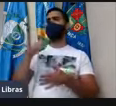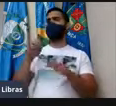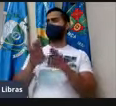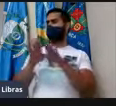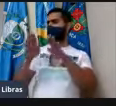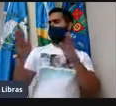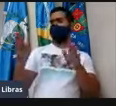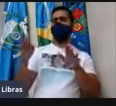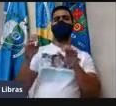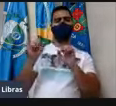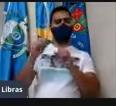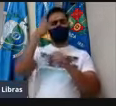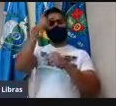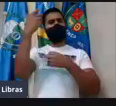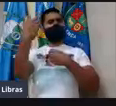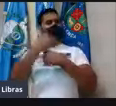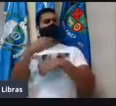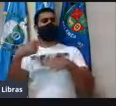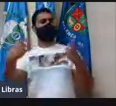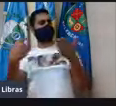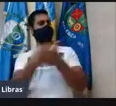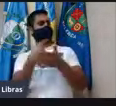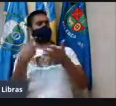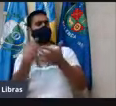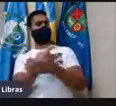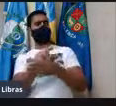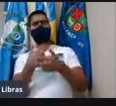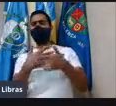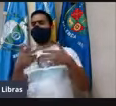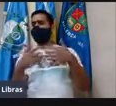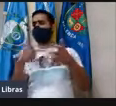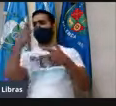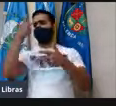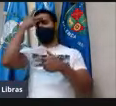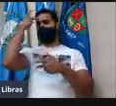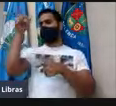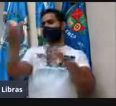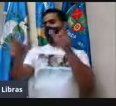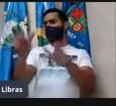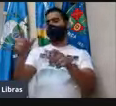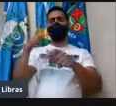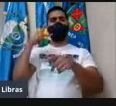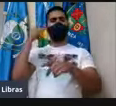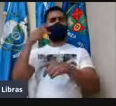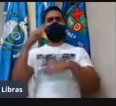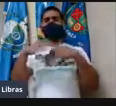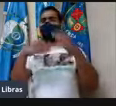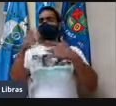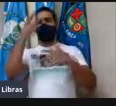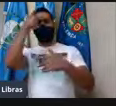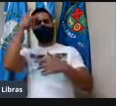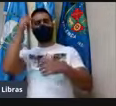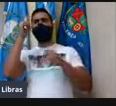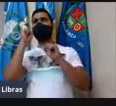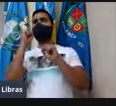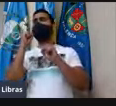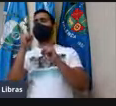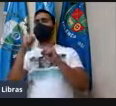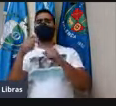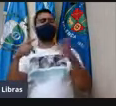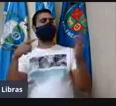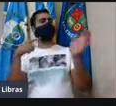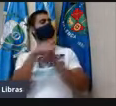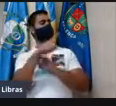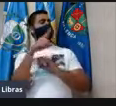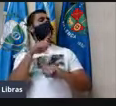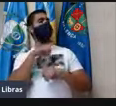gente, para qualquer um, seja ele quem for, servidor, vereador, qualquer um. É só chegar lá e perguntar que